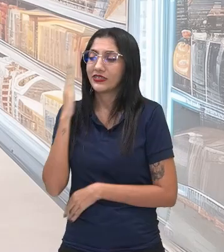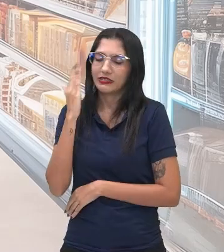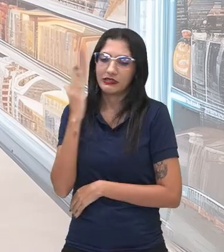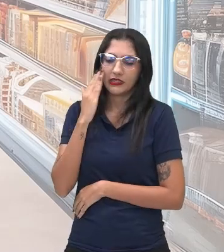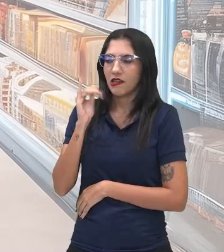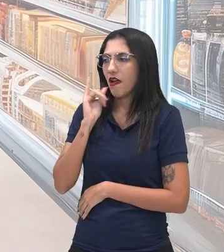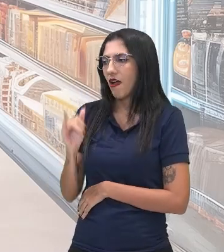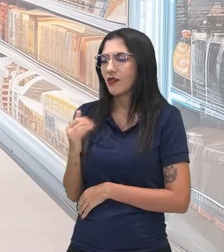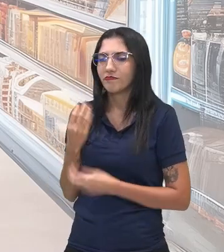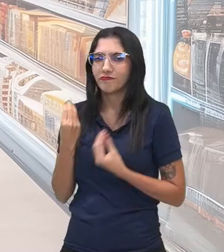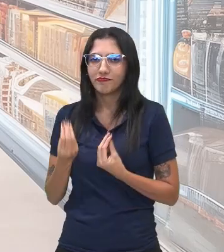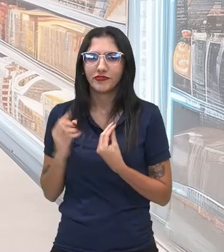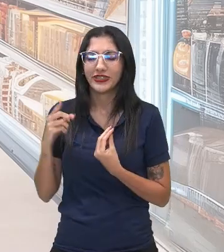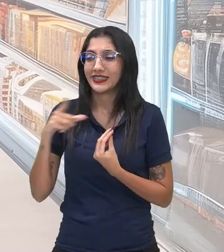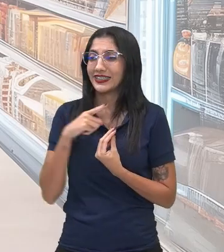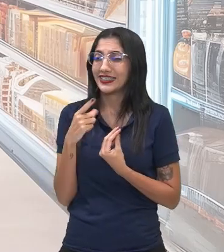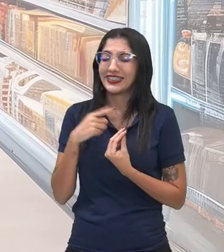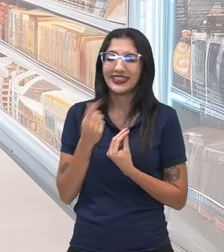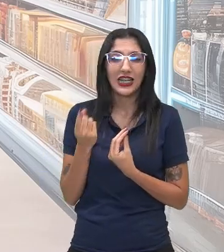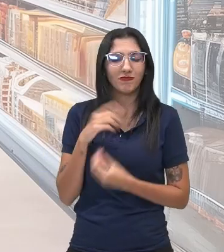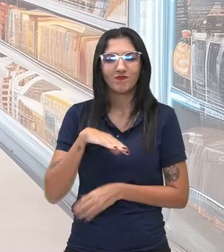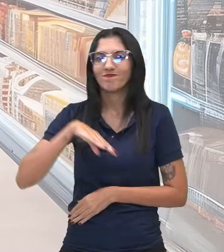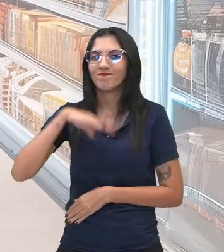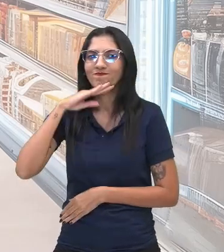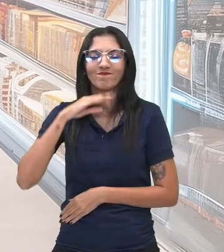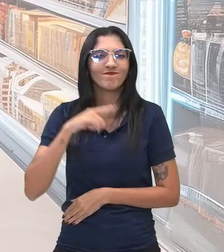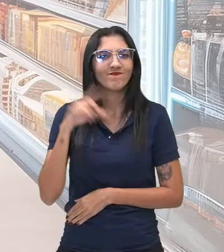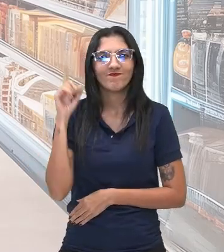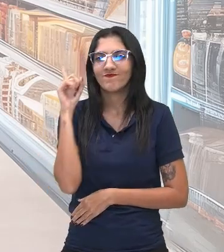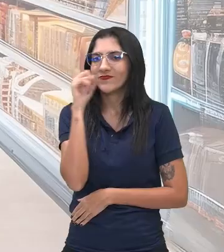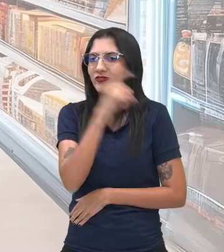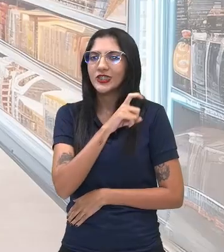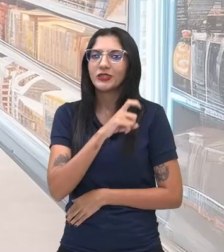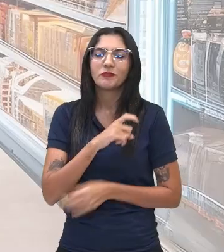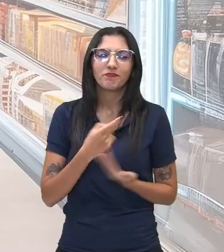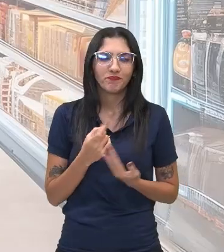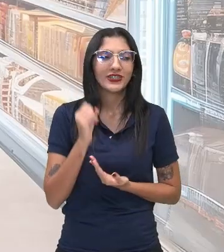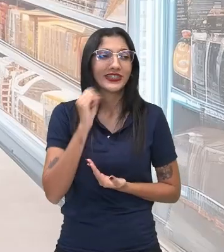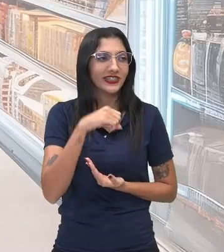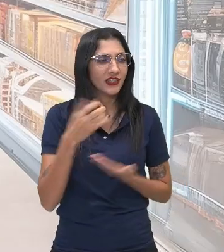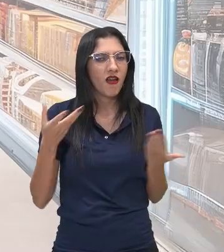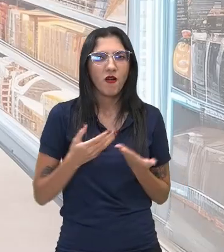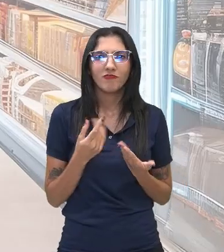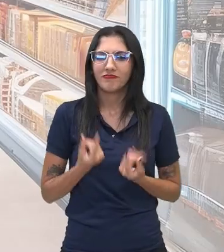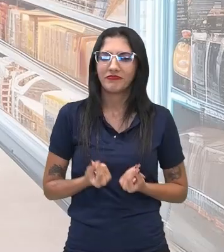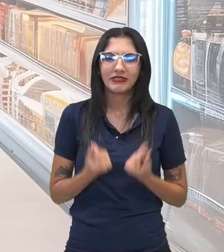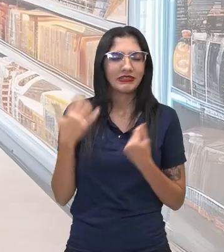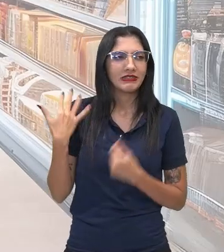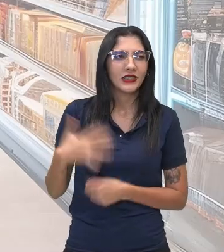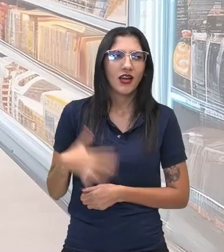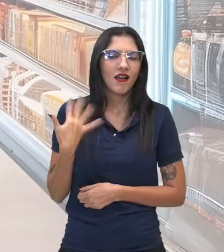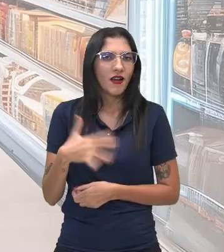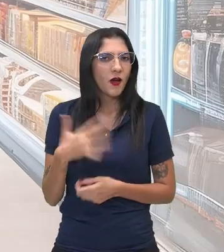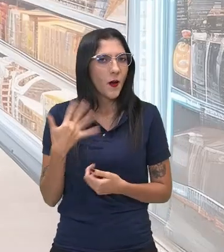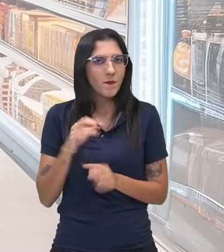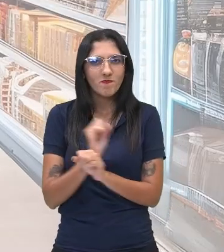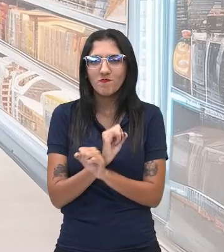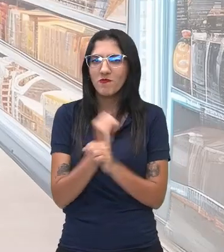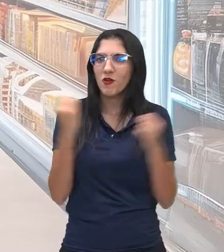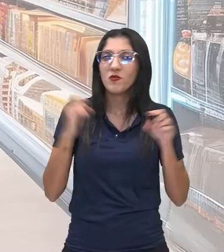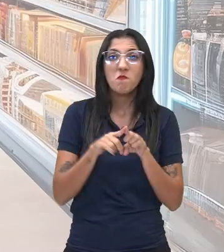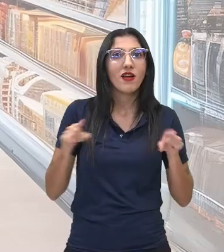tá tudo aqui, ó, pela hora da morte. Realmente, olha, os preços estão exorbitantes, mas